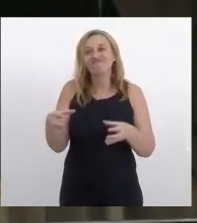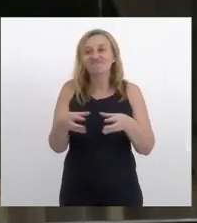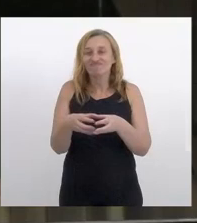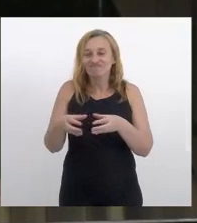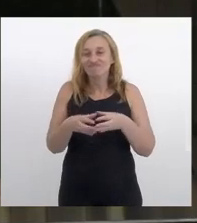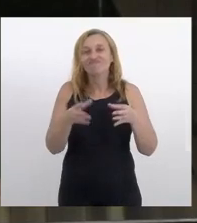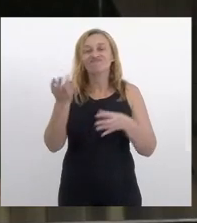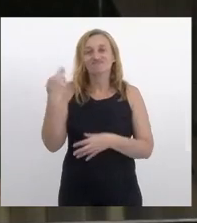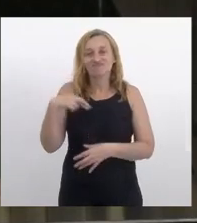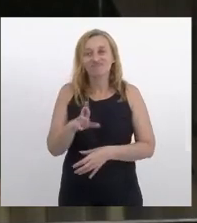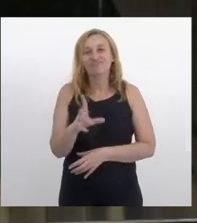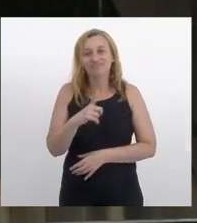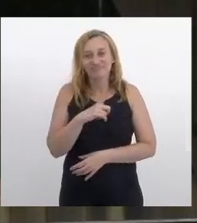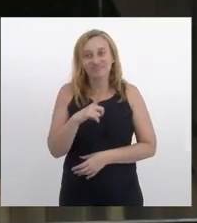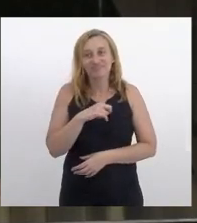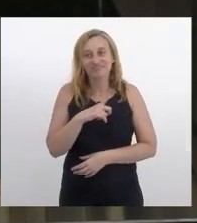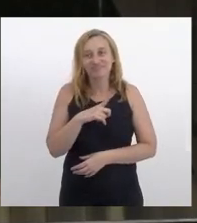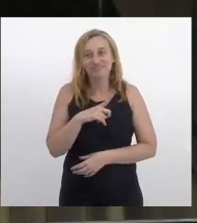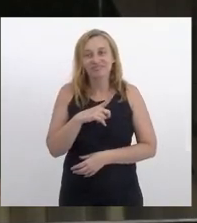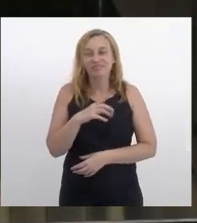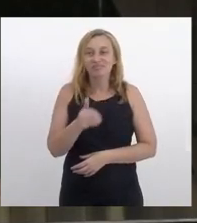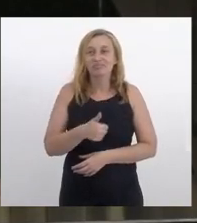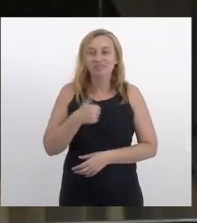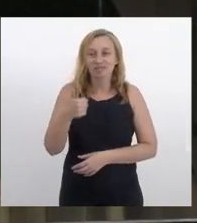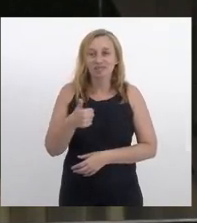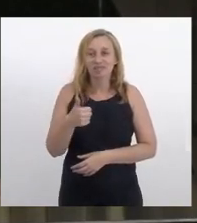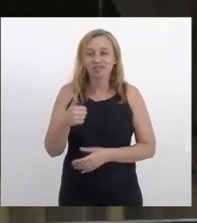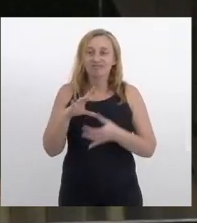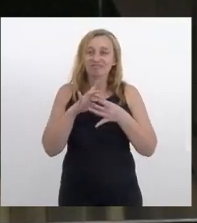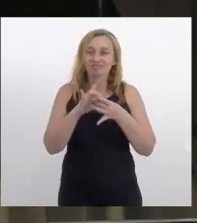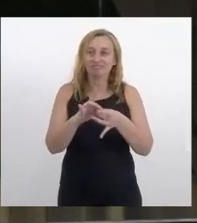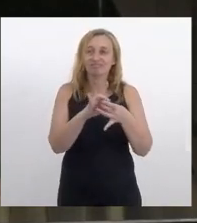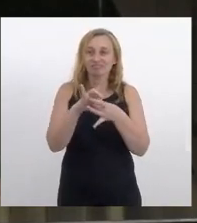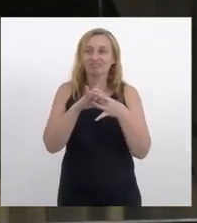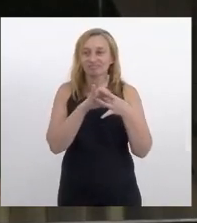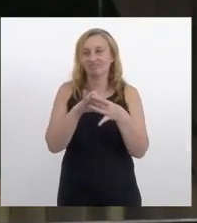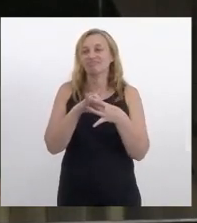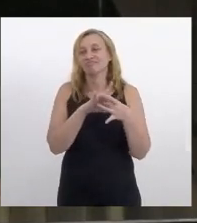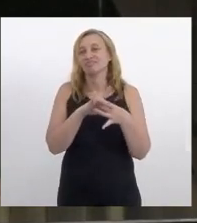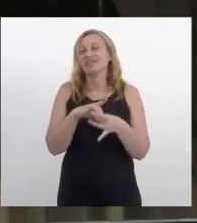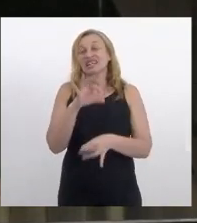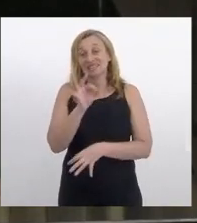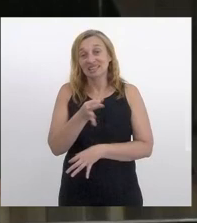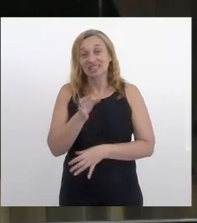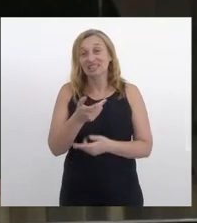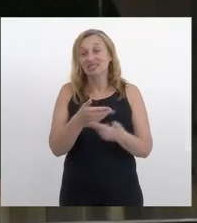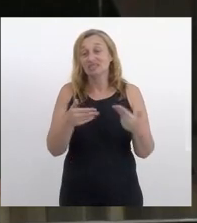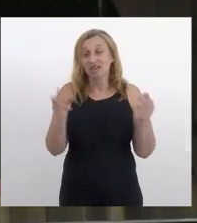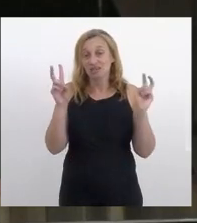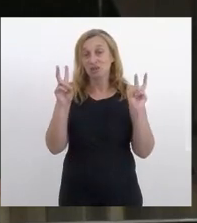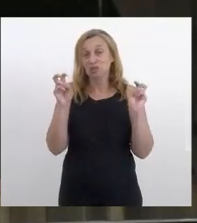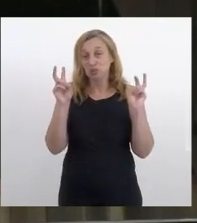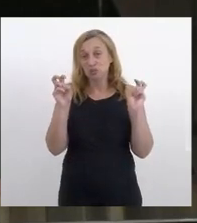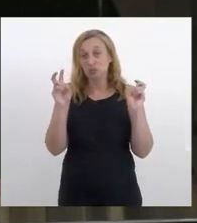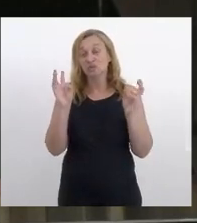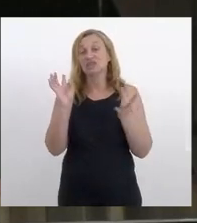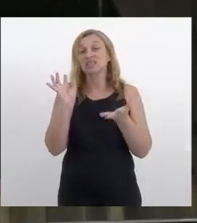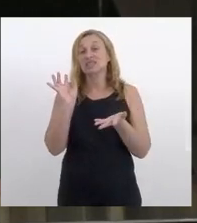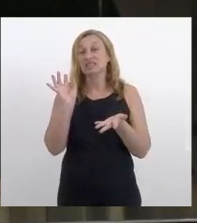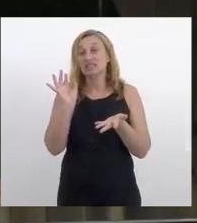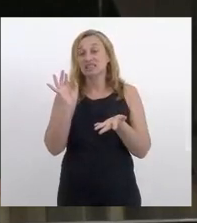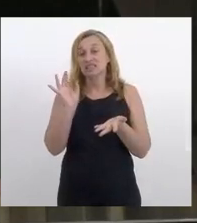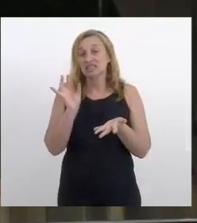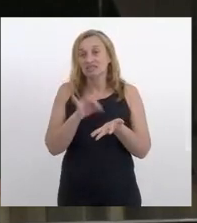cada grupo religioso tem com o bem, com a fraternidade. E tenho certeza que tem muitas situações realmente que